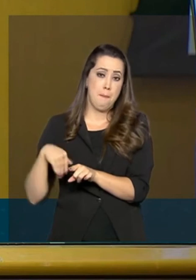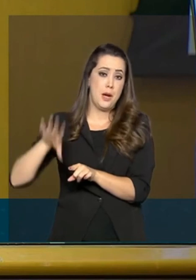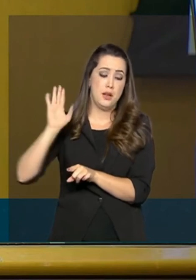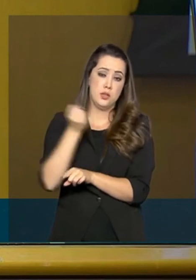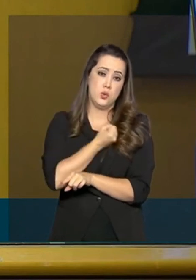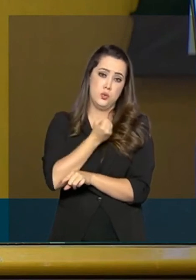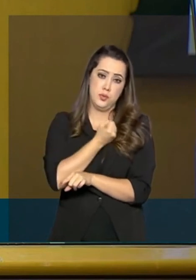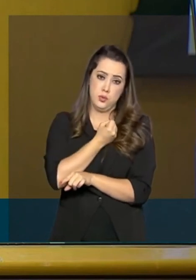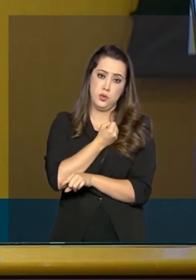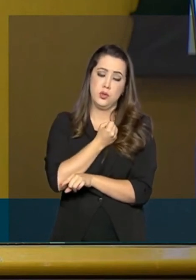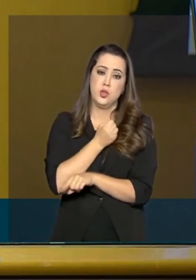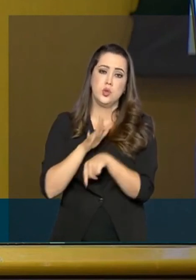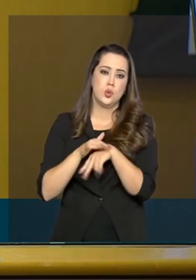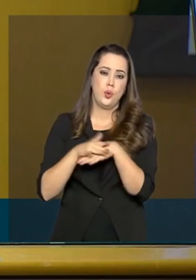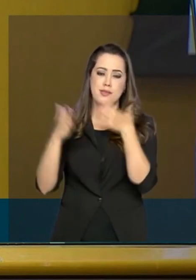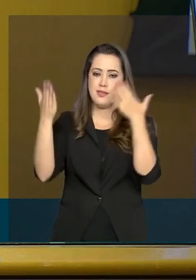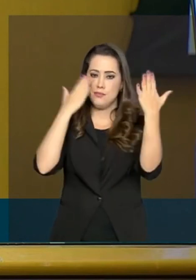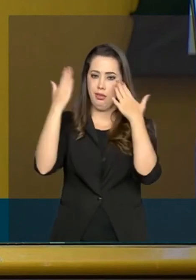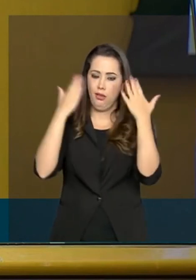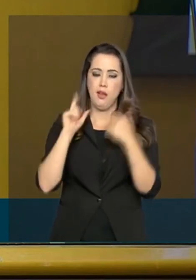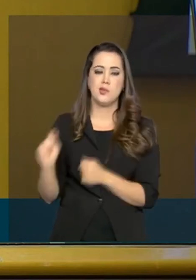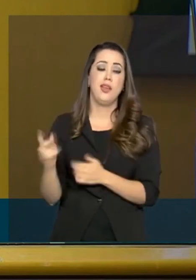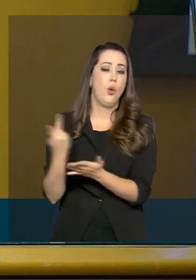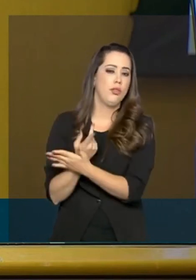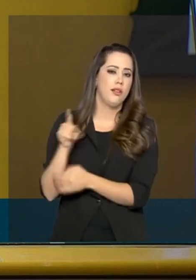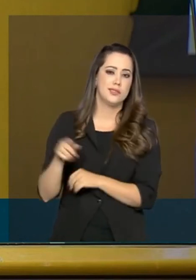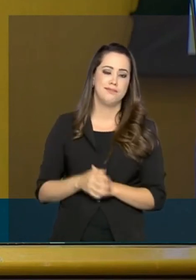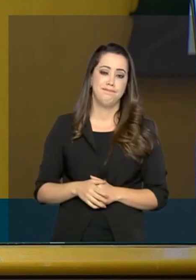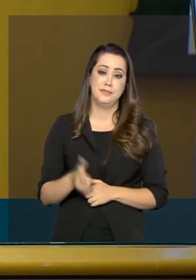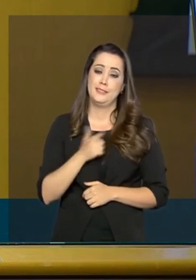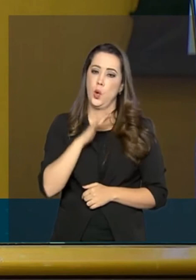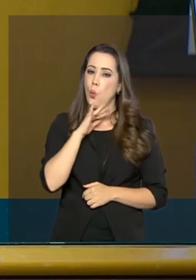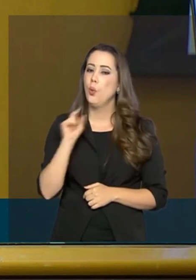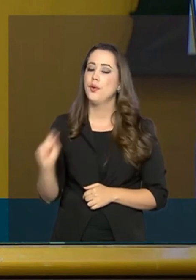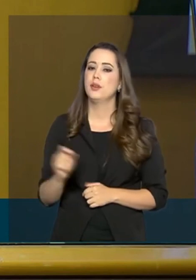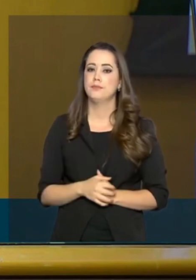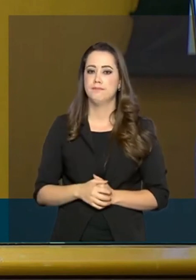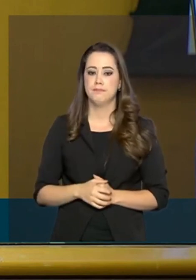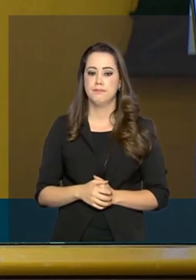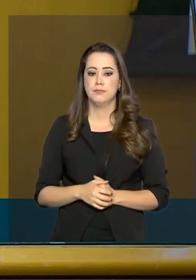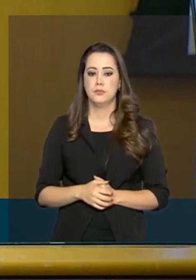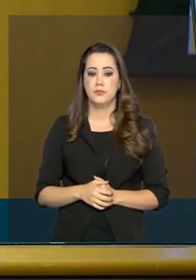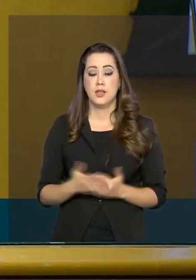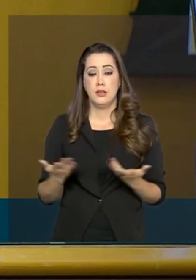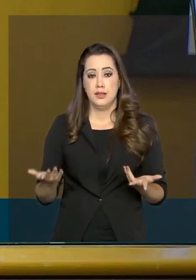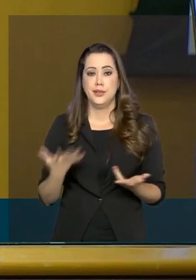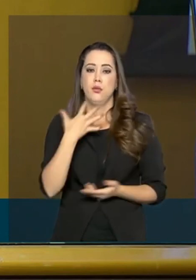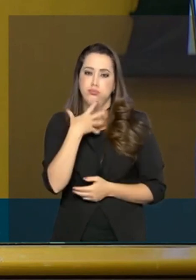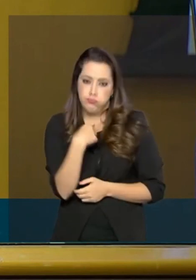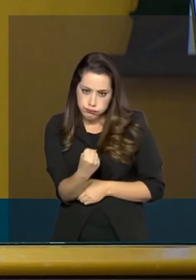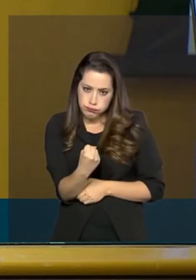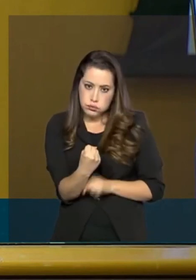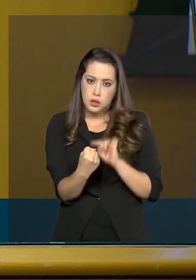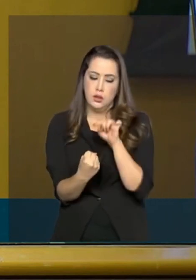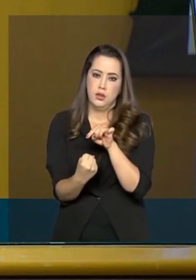das doenças mentais. Aumentando as doenças mentais, você tem uma coisa muito ruim, que é o desfecho ligado às questões de suicídio,